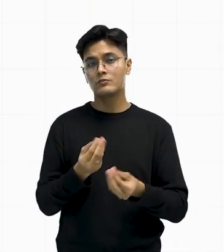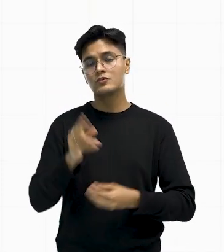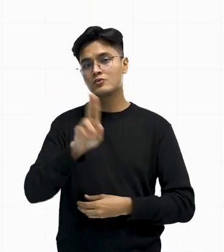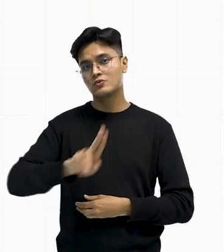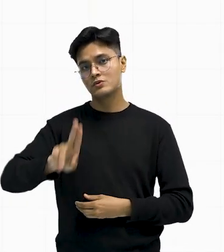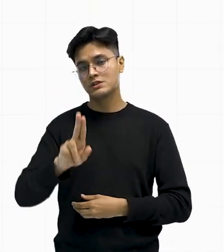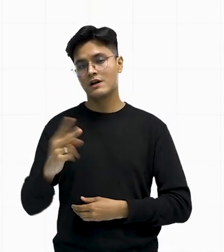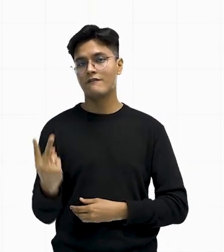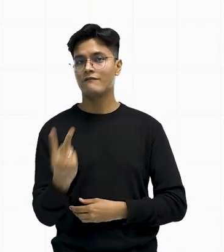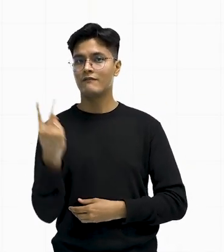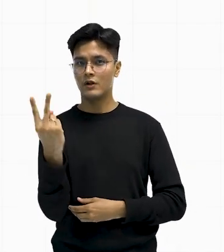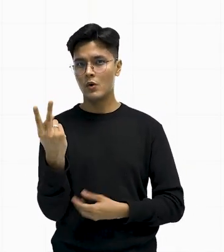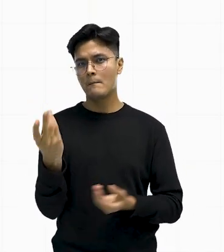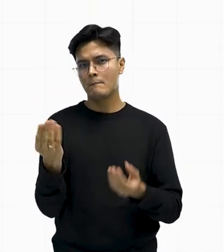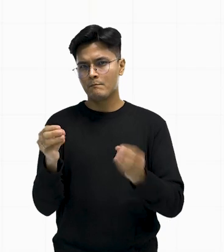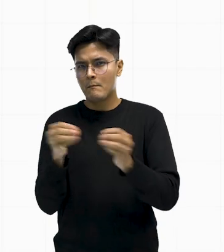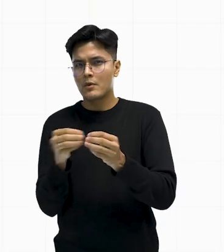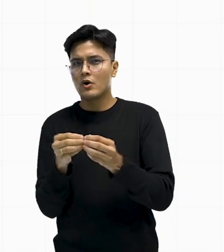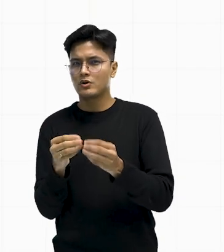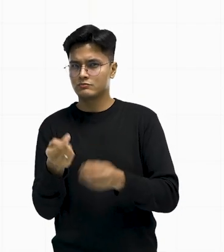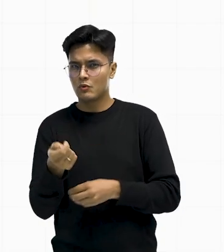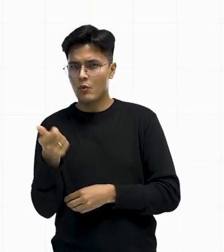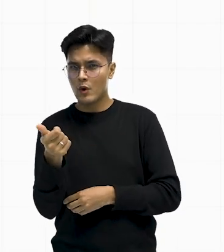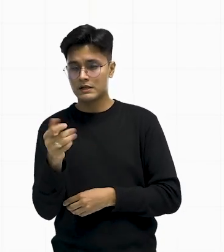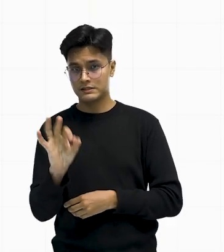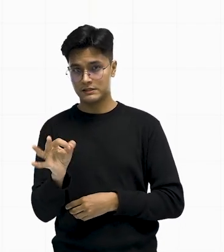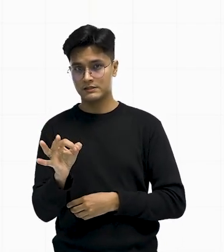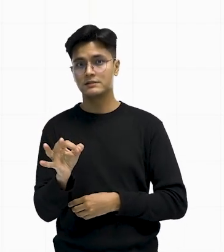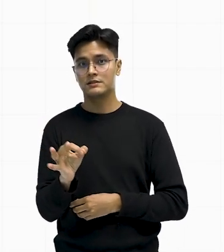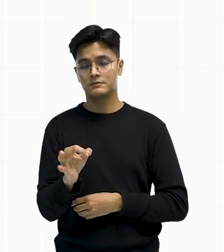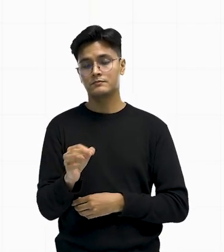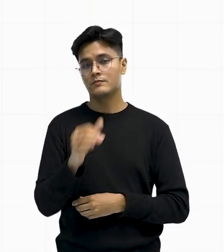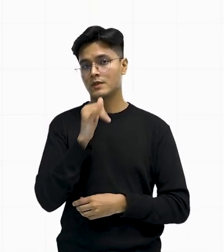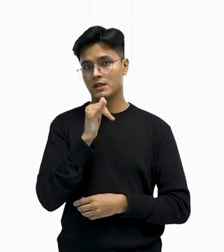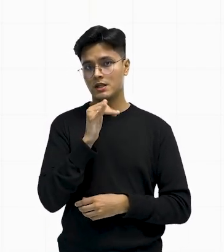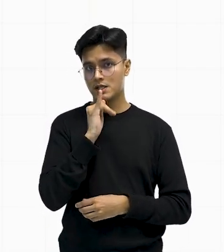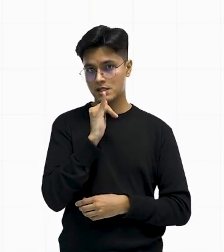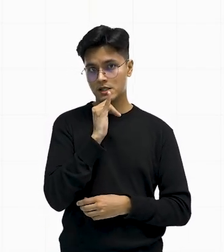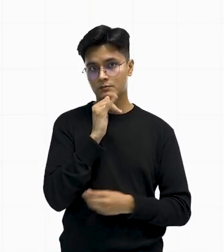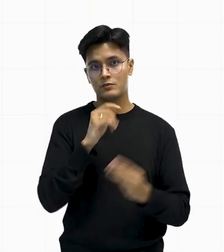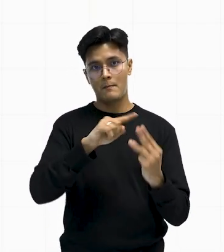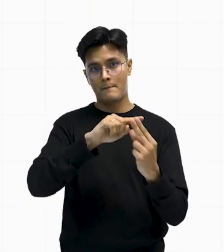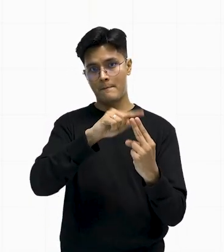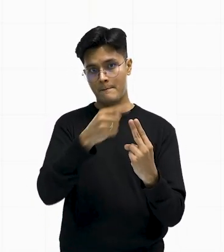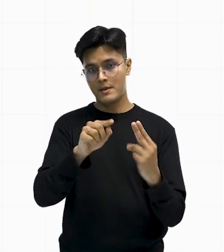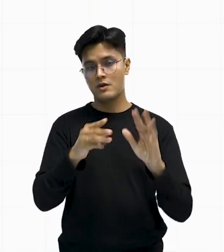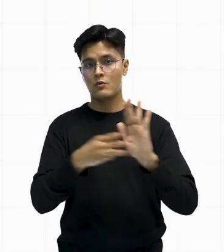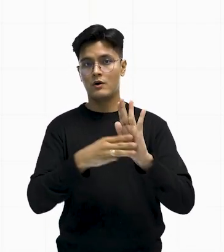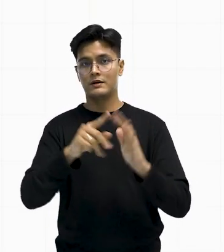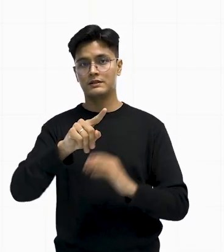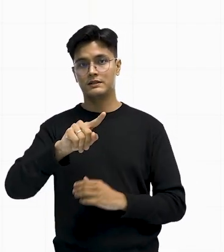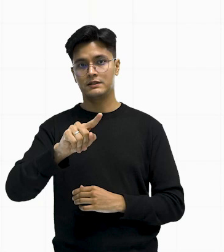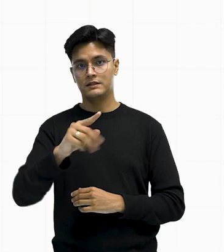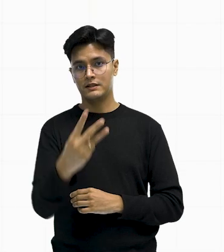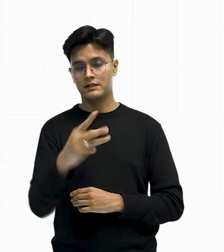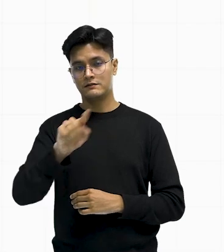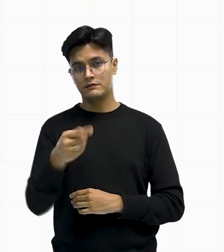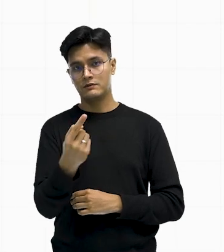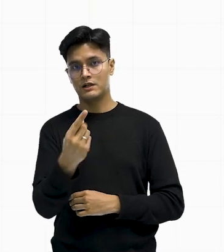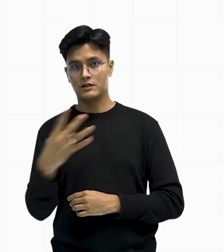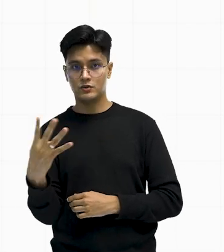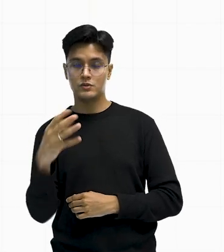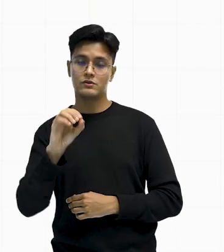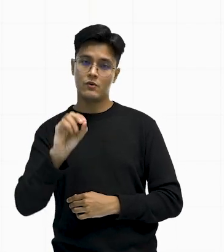o qual geralmente ele é chamado de 3,14, ou ainda 3,1, ou ainda